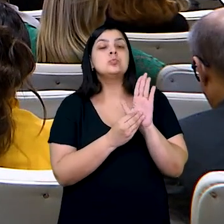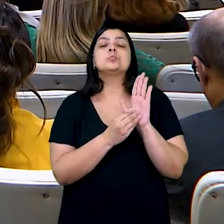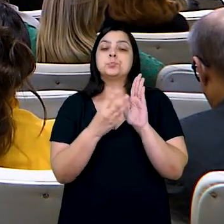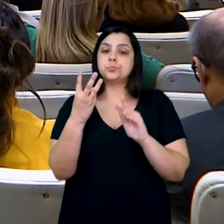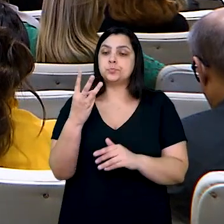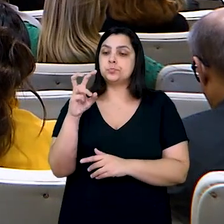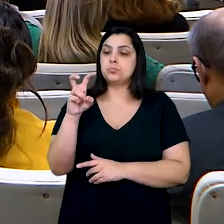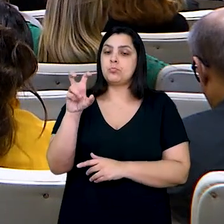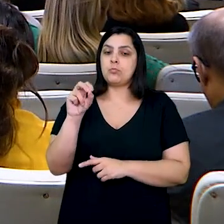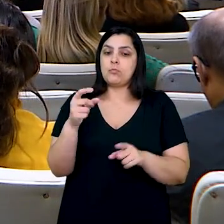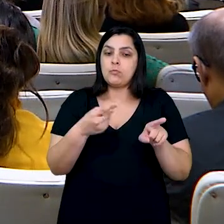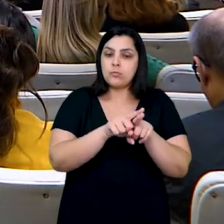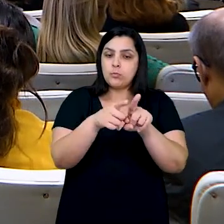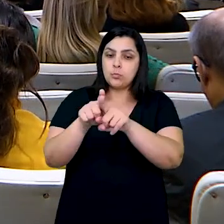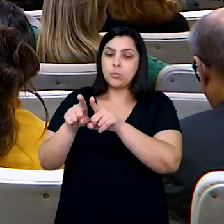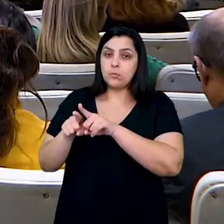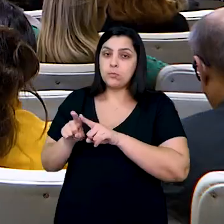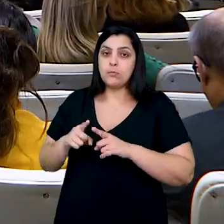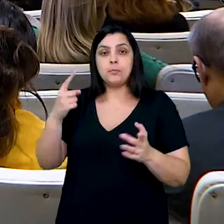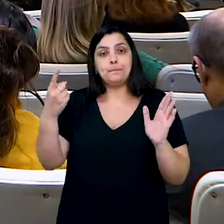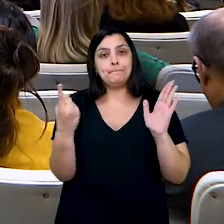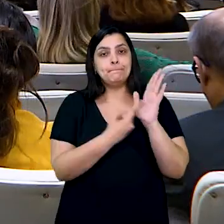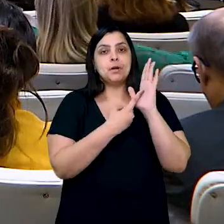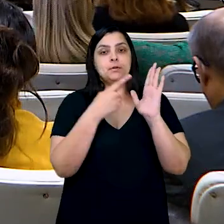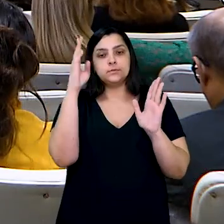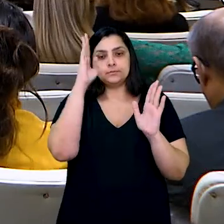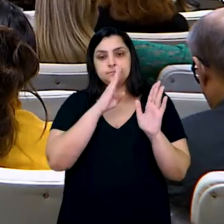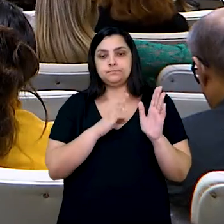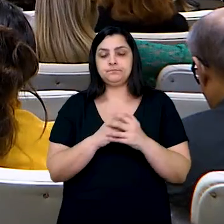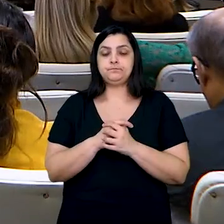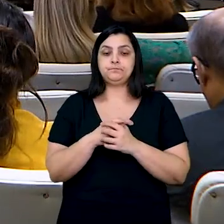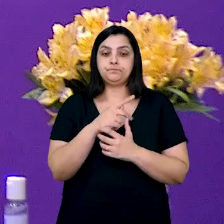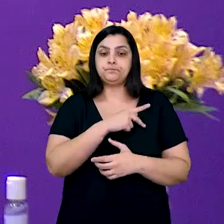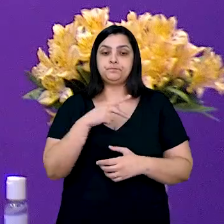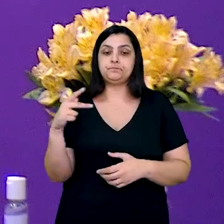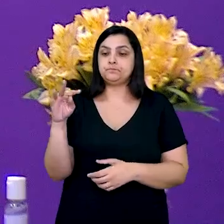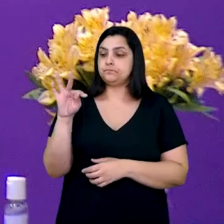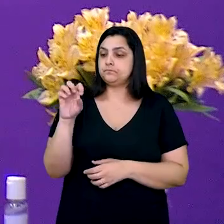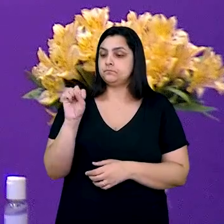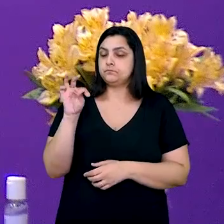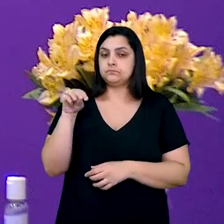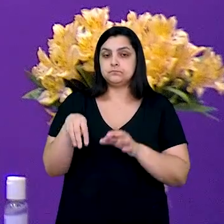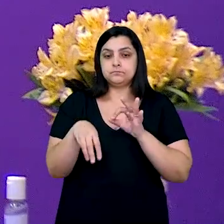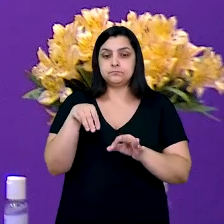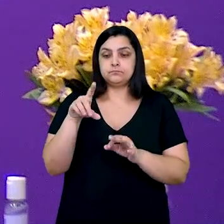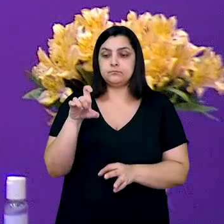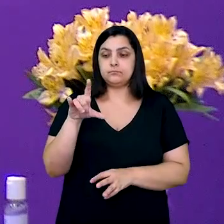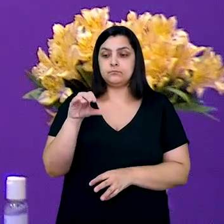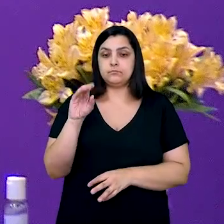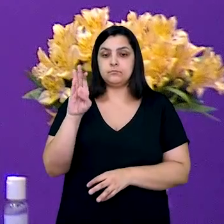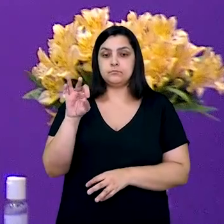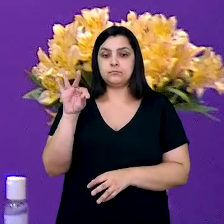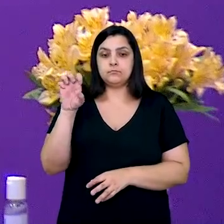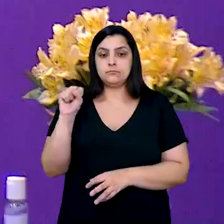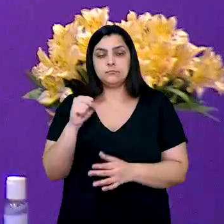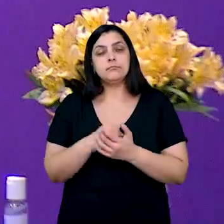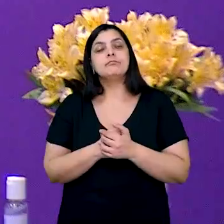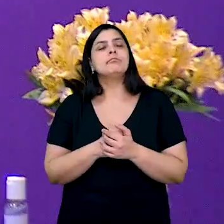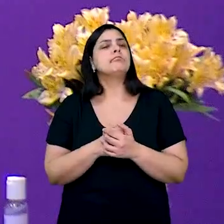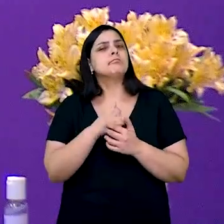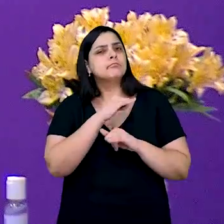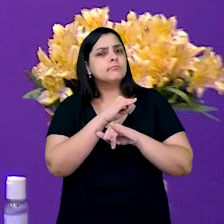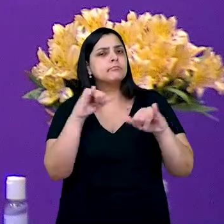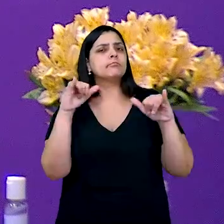uma das 350 instituições signatárias do pacto no Brasil. O presidente do TST, ministro Lélio Bentes